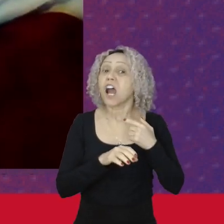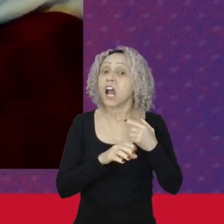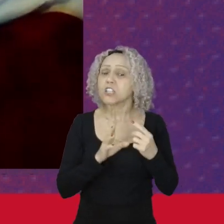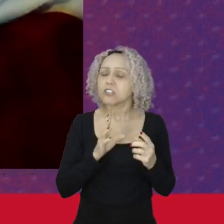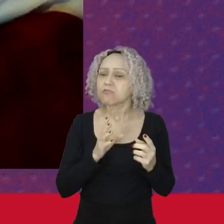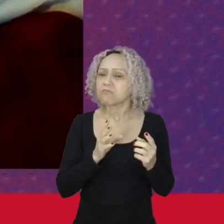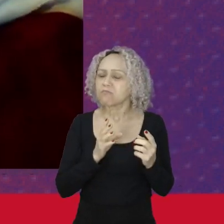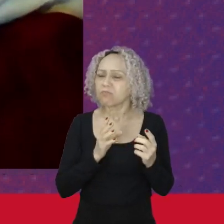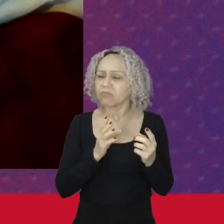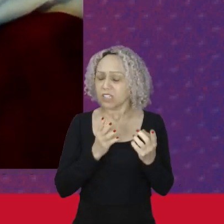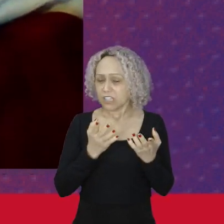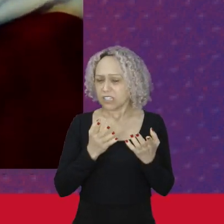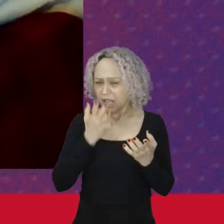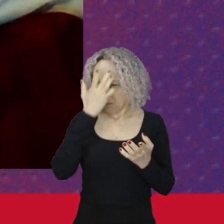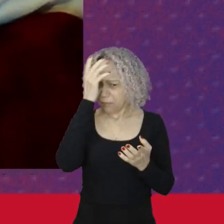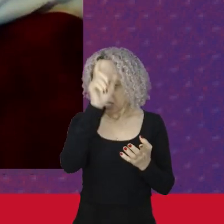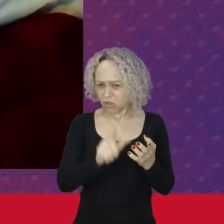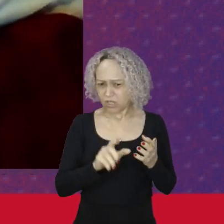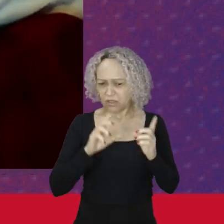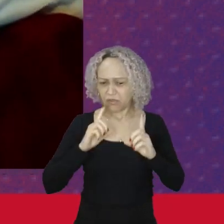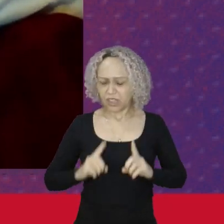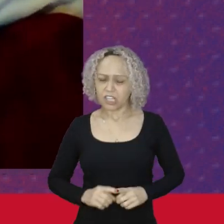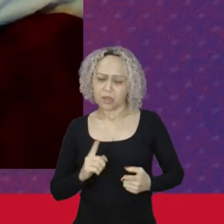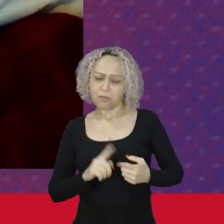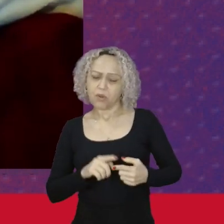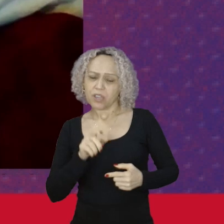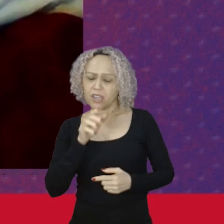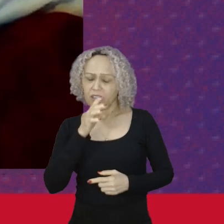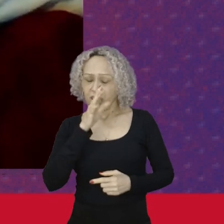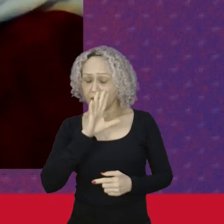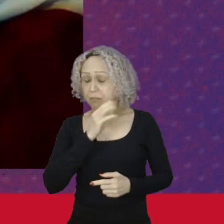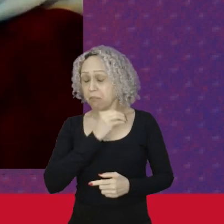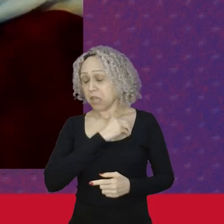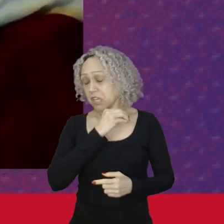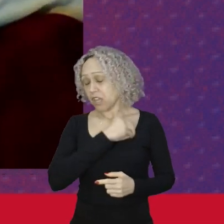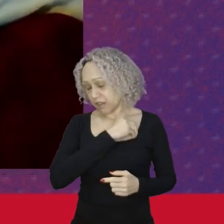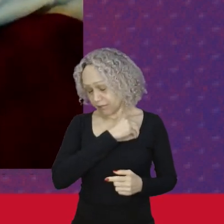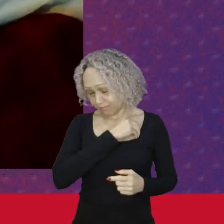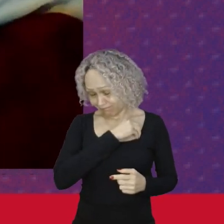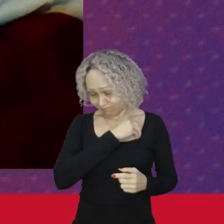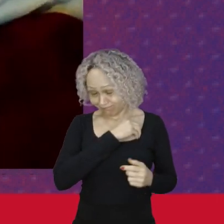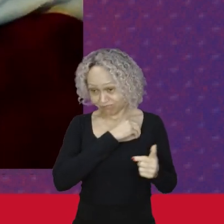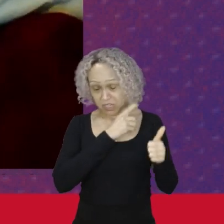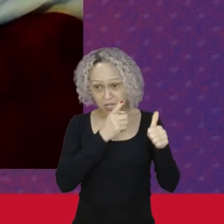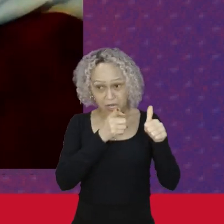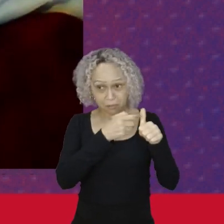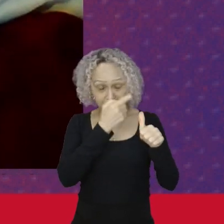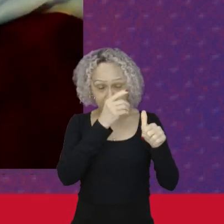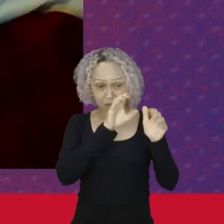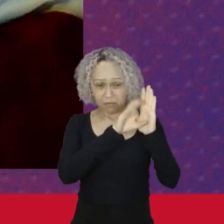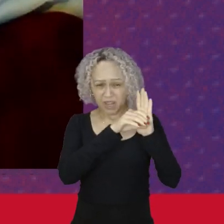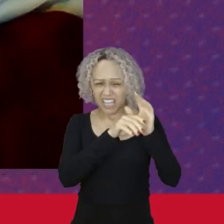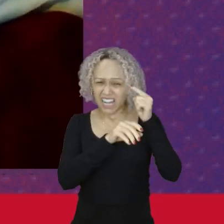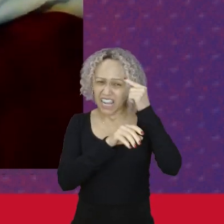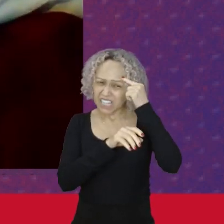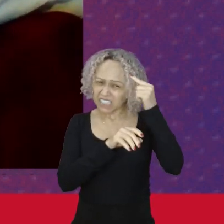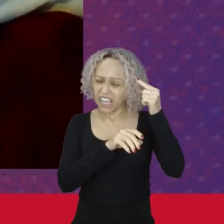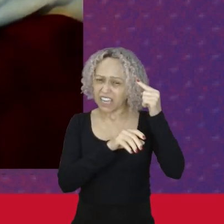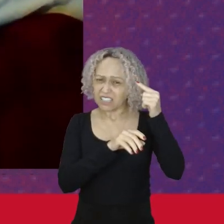da deficiência como fator de expiação do pecado. Há ainda a ideia de que